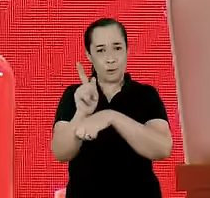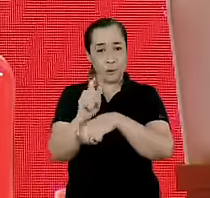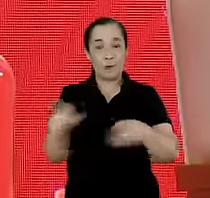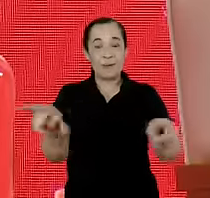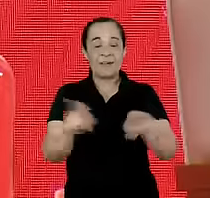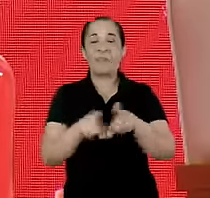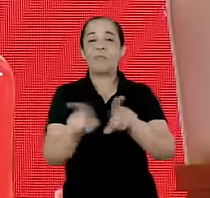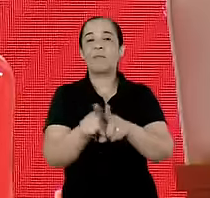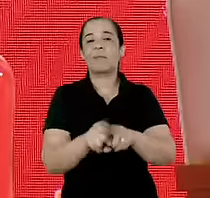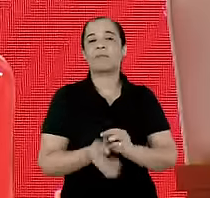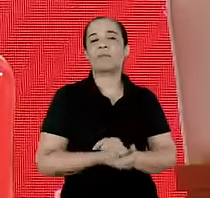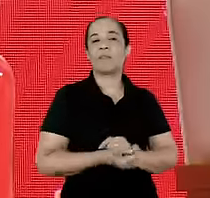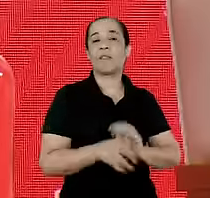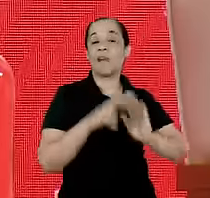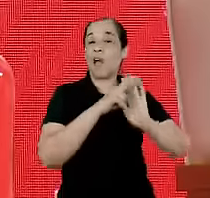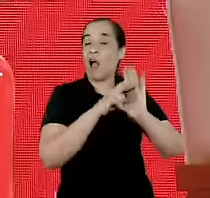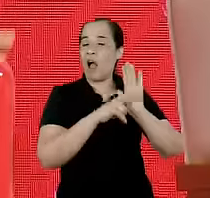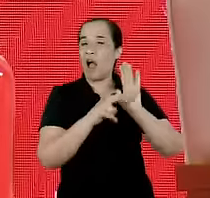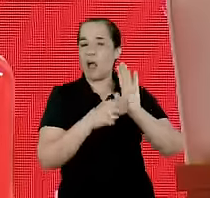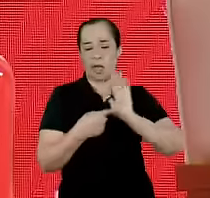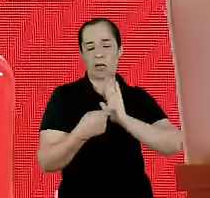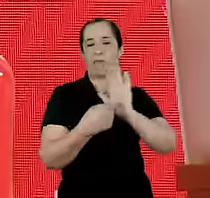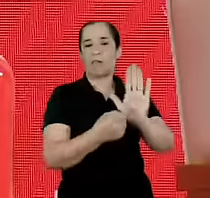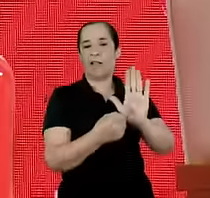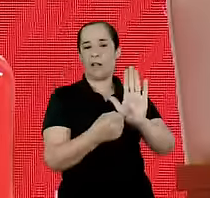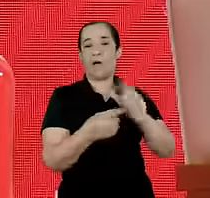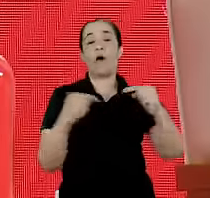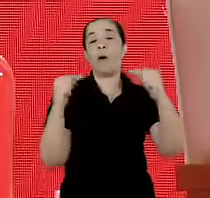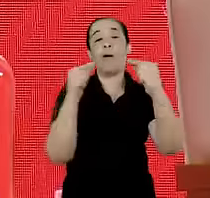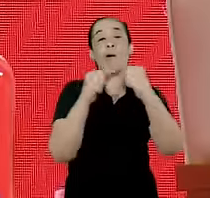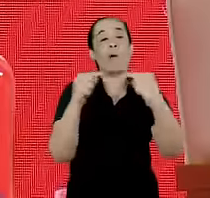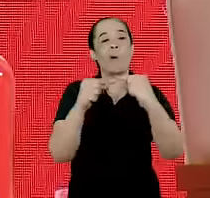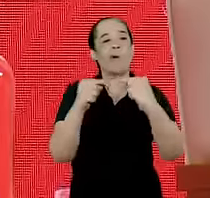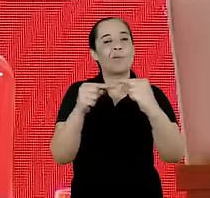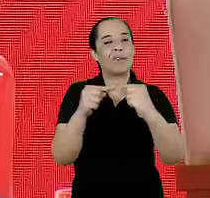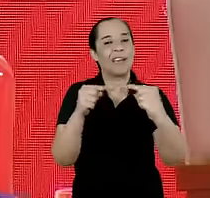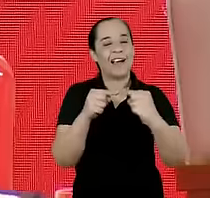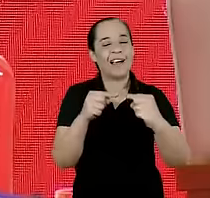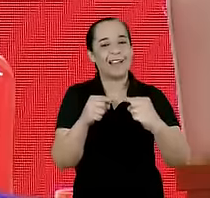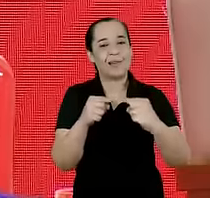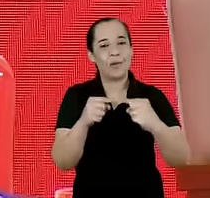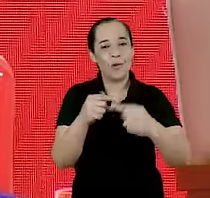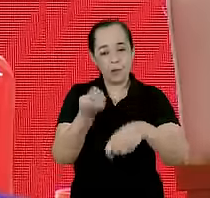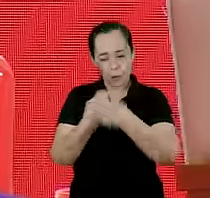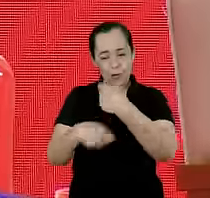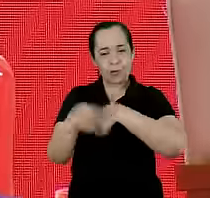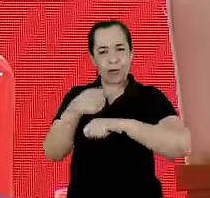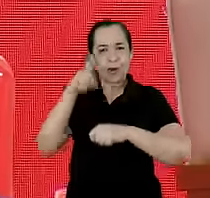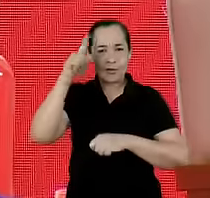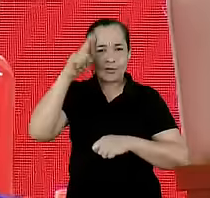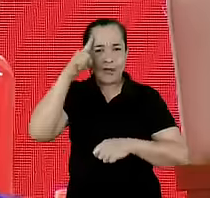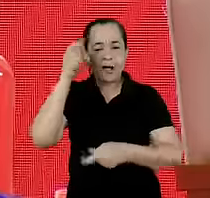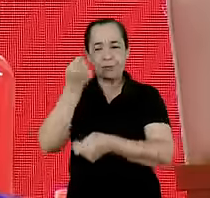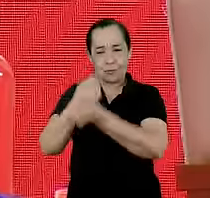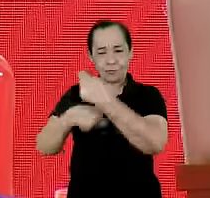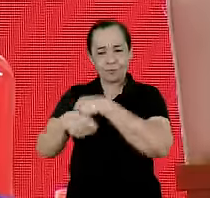a regra aposta ela dialogasse melhor com a prática de mercado a gente observou também ali uma oportunidade